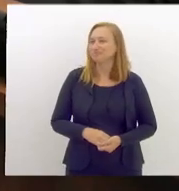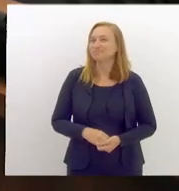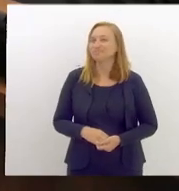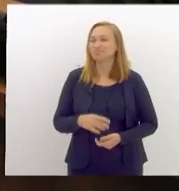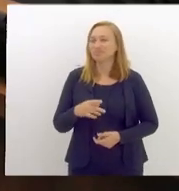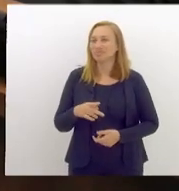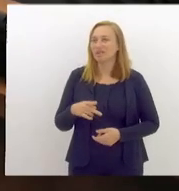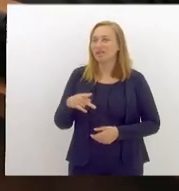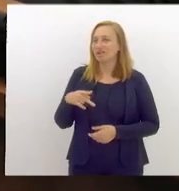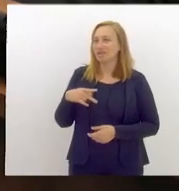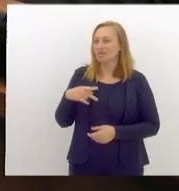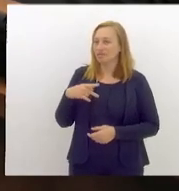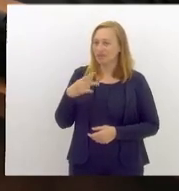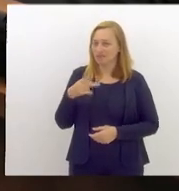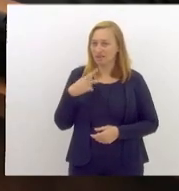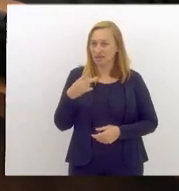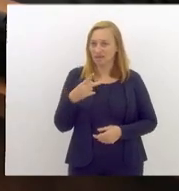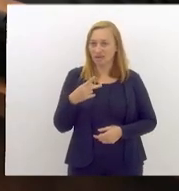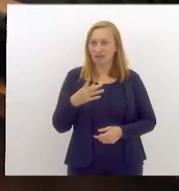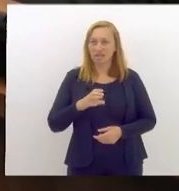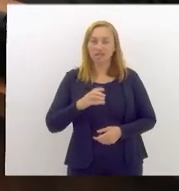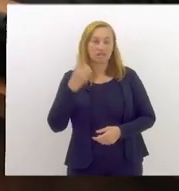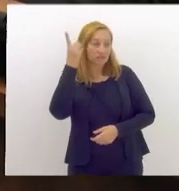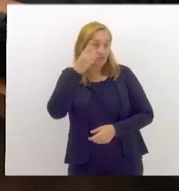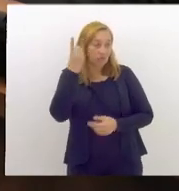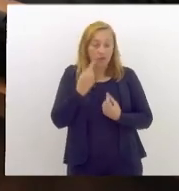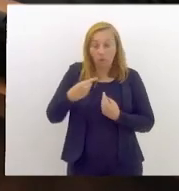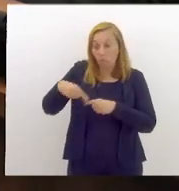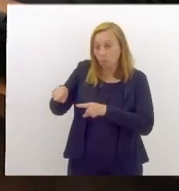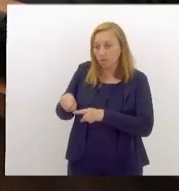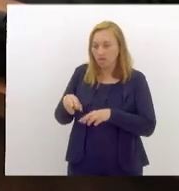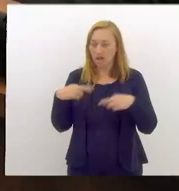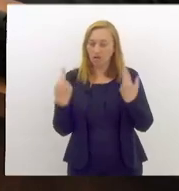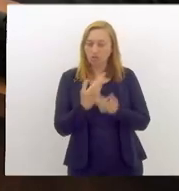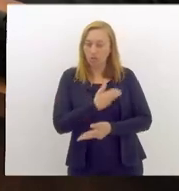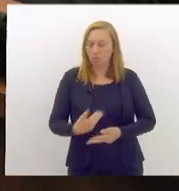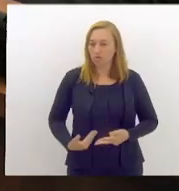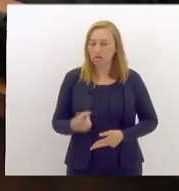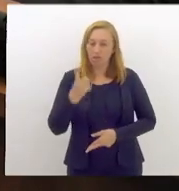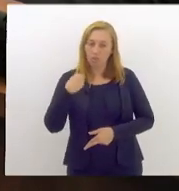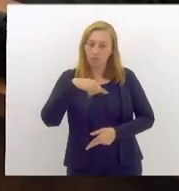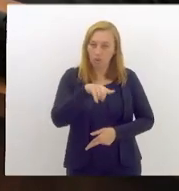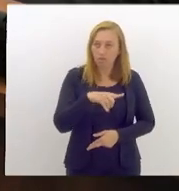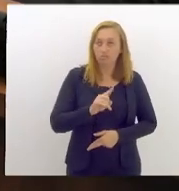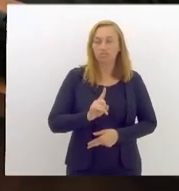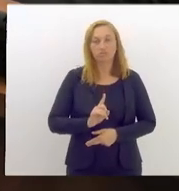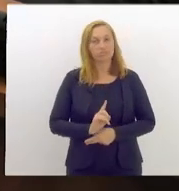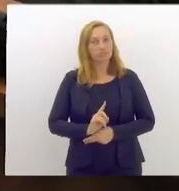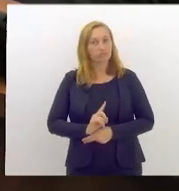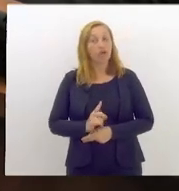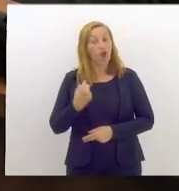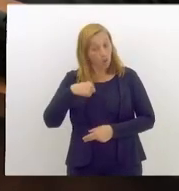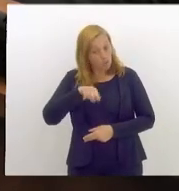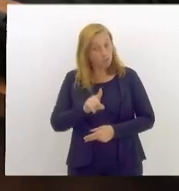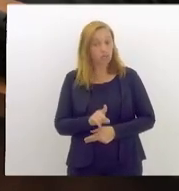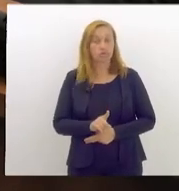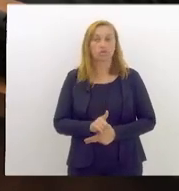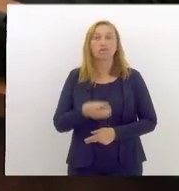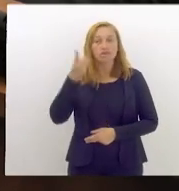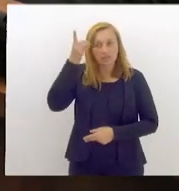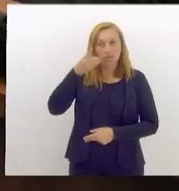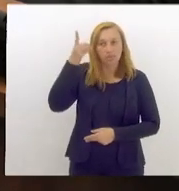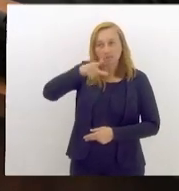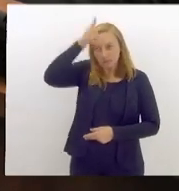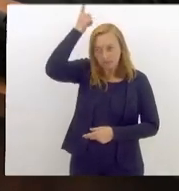desmentir que o que os deputados contrários à audiência pública não foram audiência eu fui Deputado